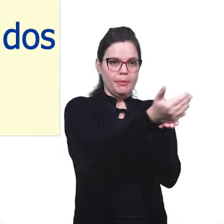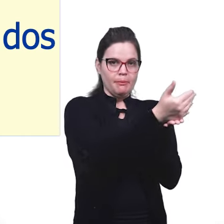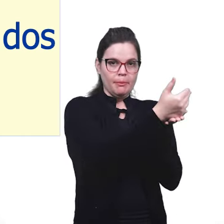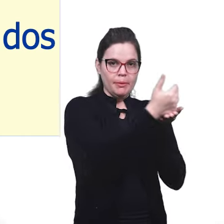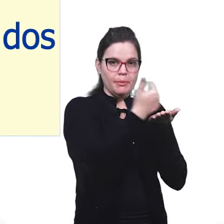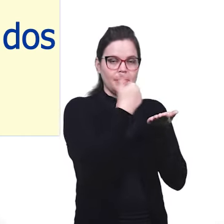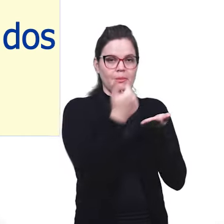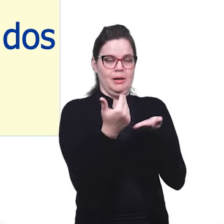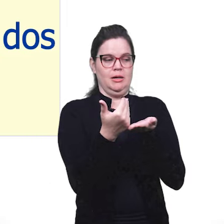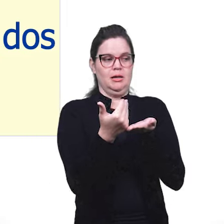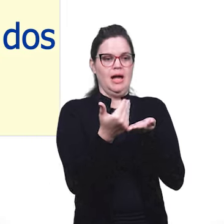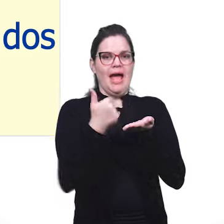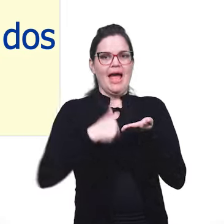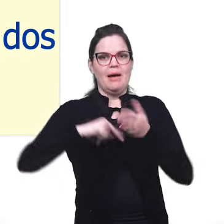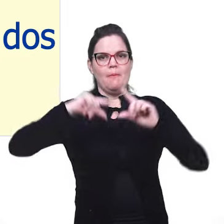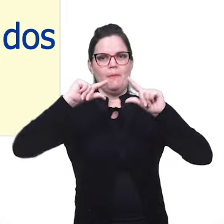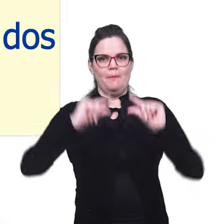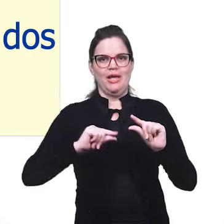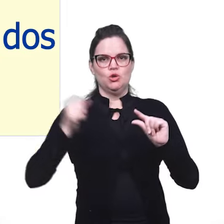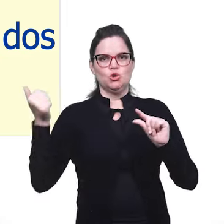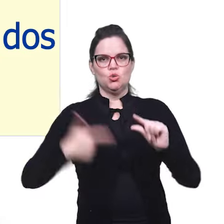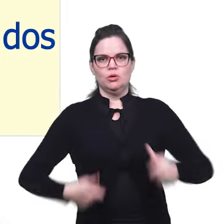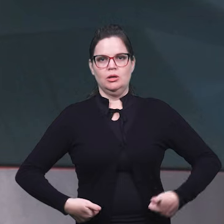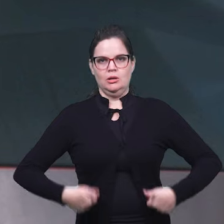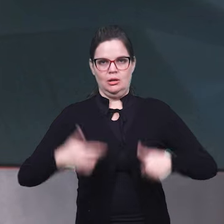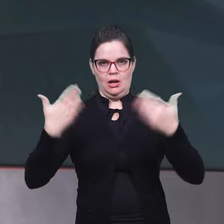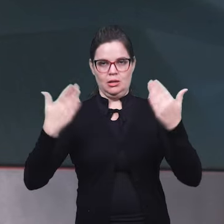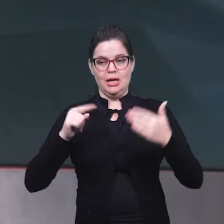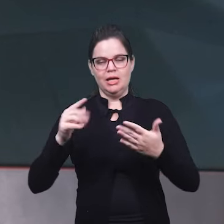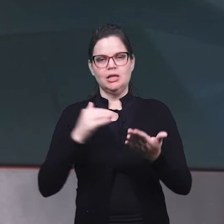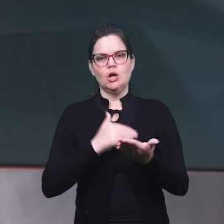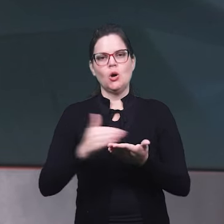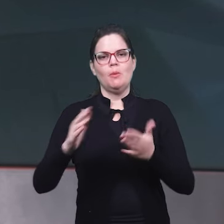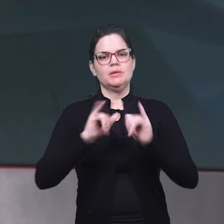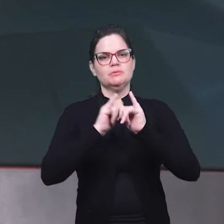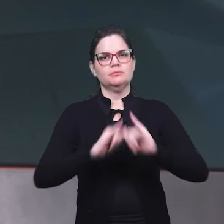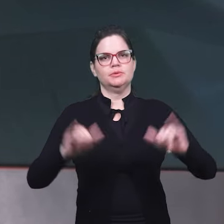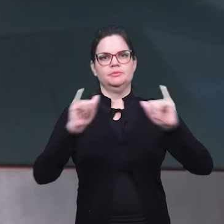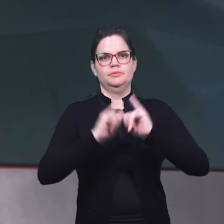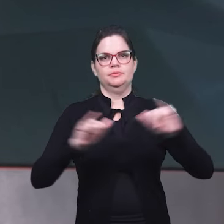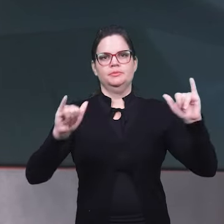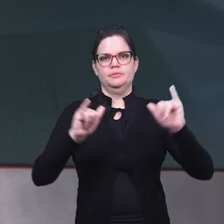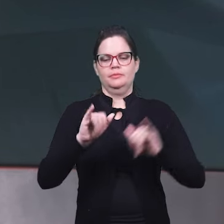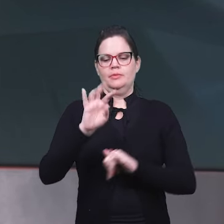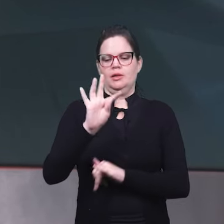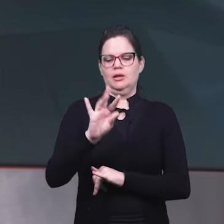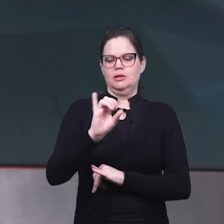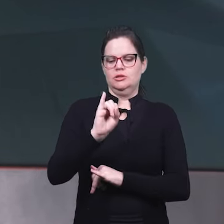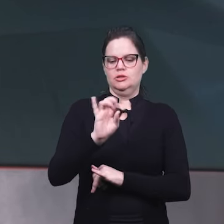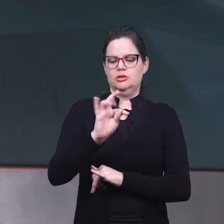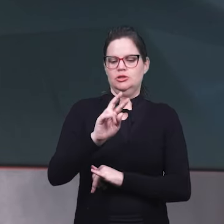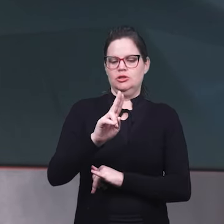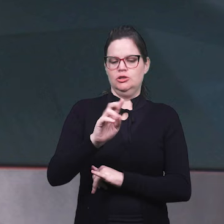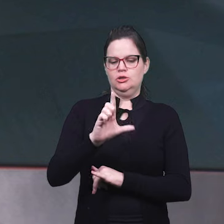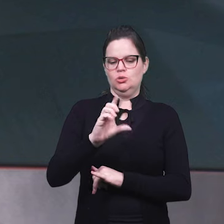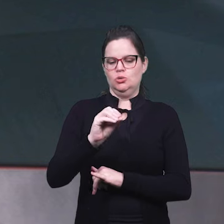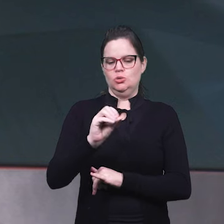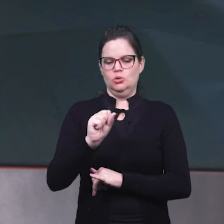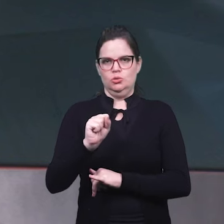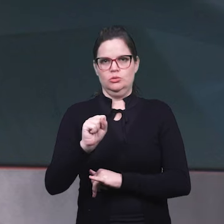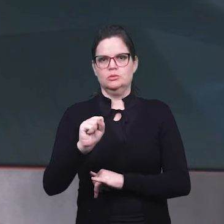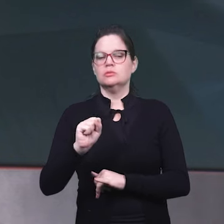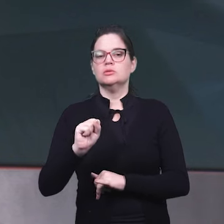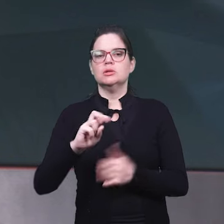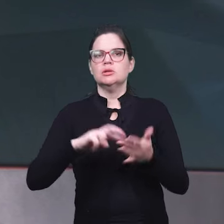é inferior ao que ele gasta. Ele emite títulos. Olha, está